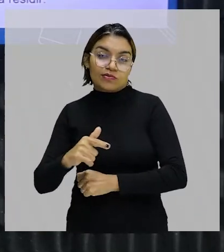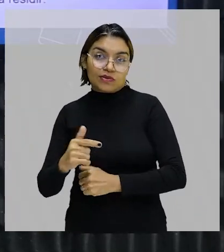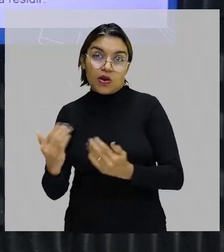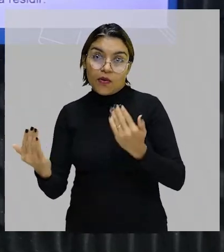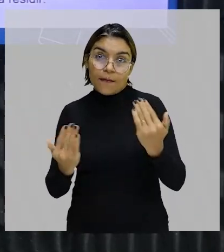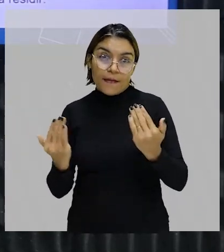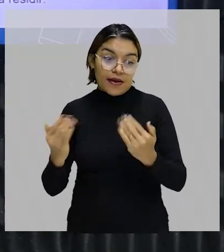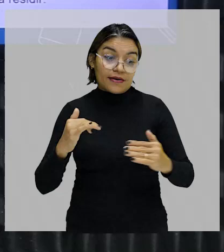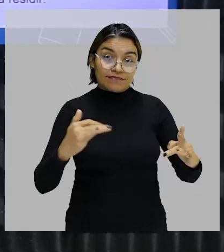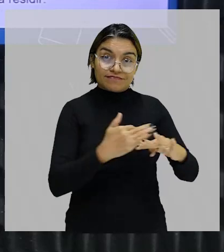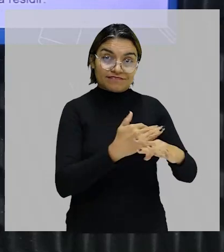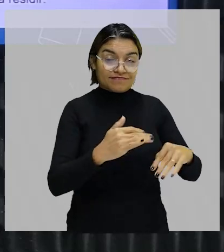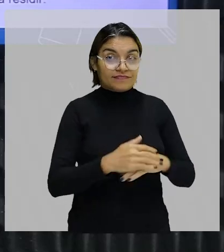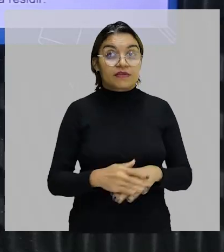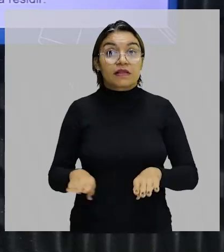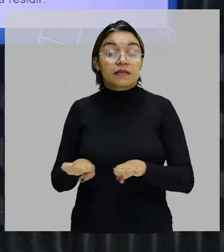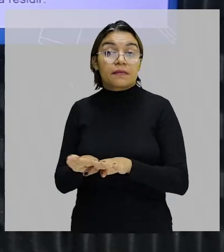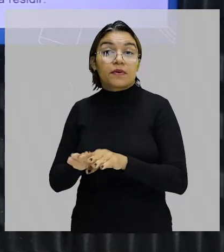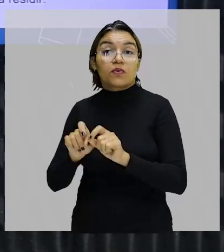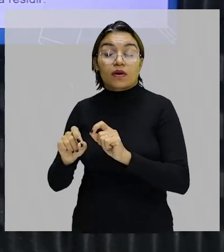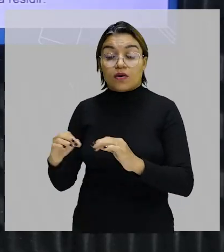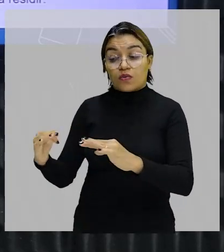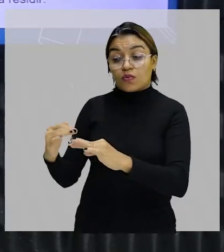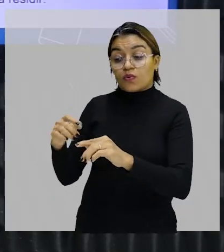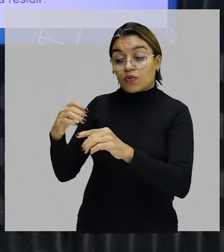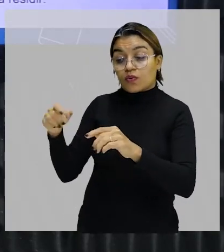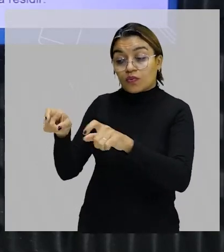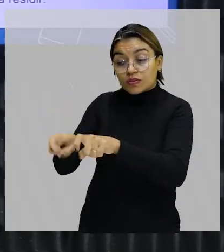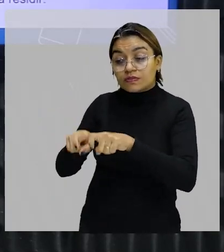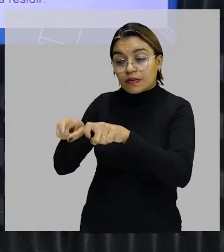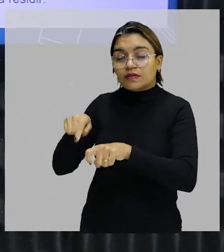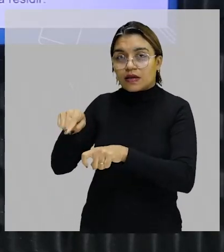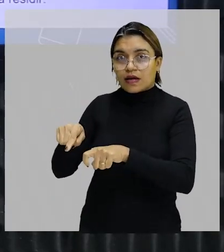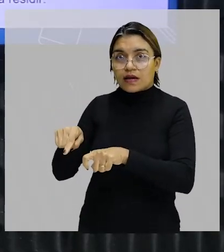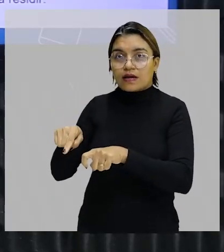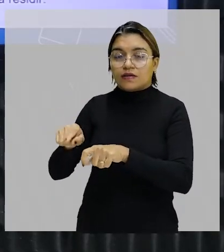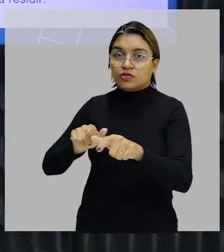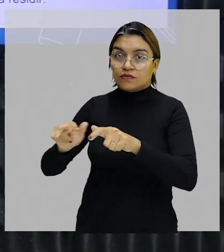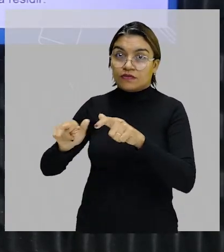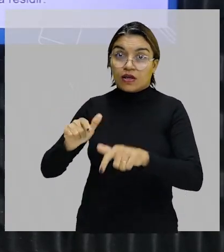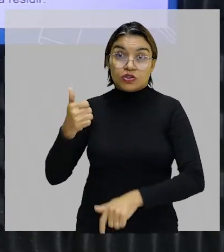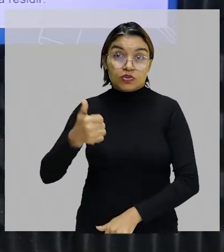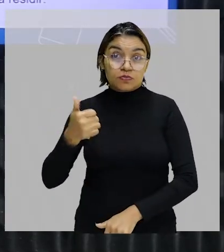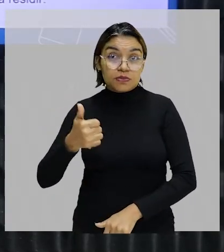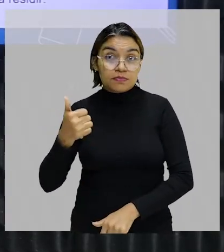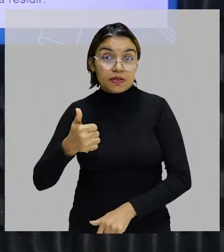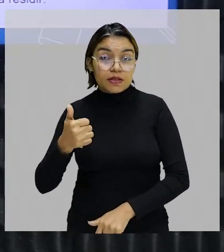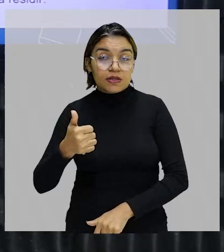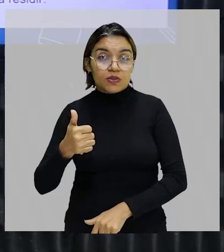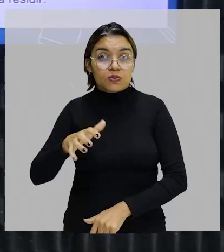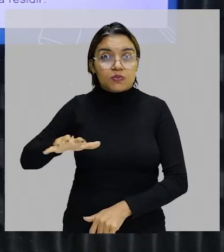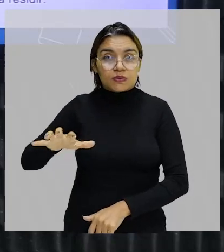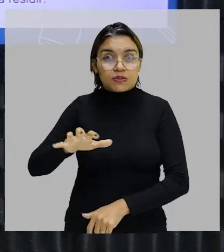espaço urbano e principalmente no espaço rural predominam as atividades de primeiro setor. Então, no espaço urbano, tu